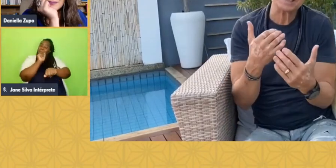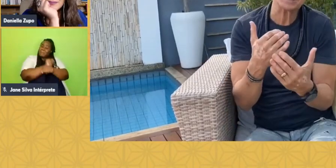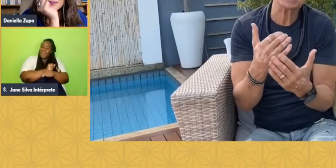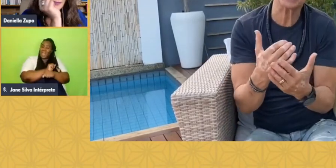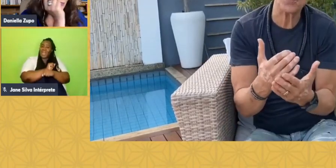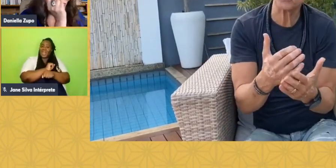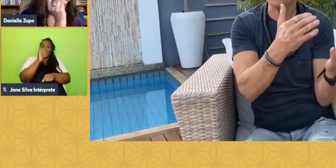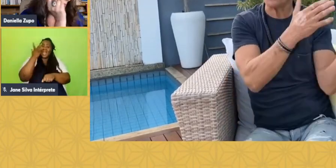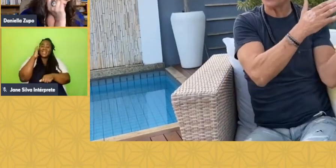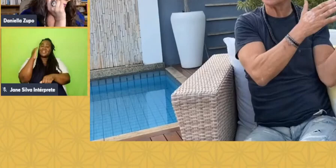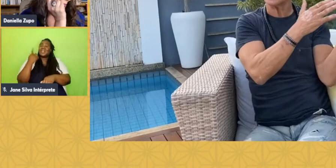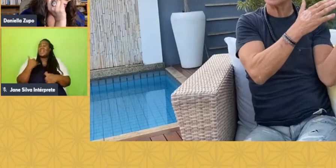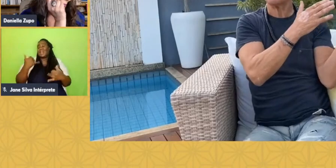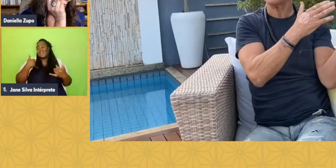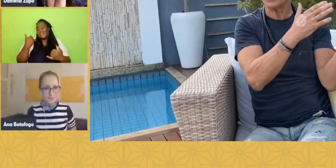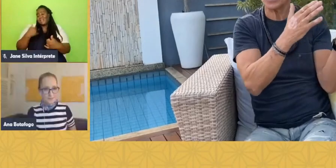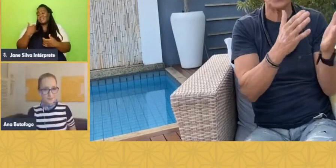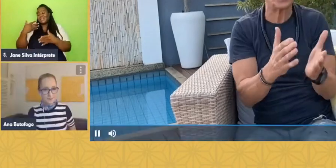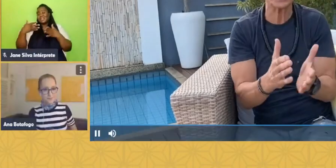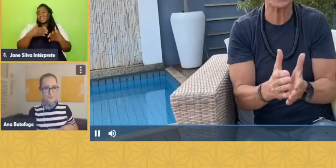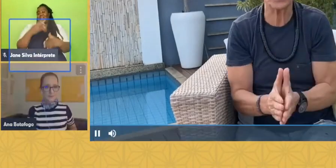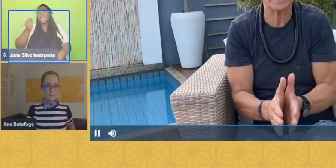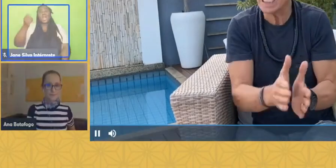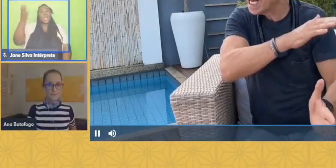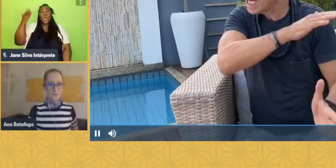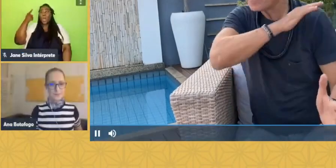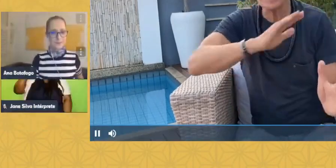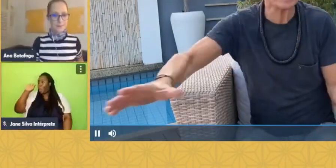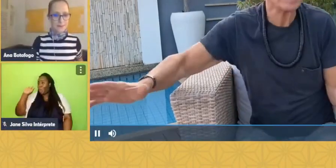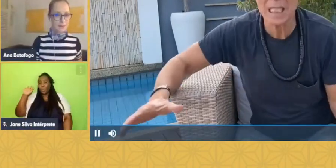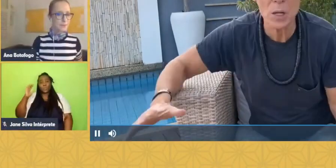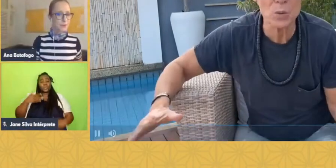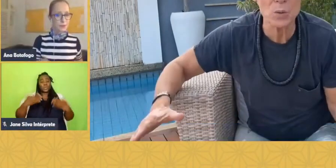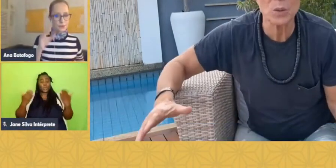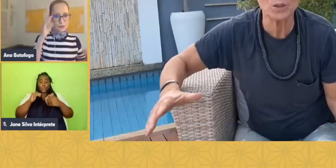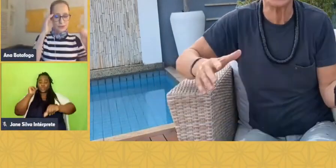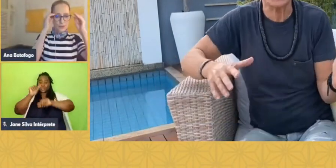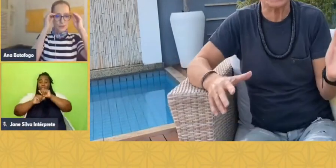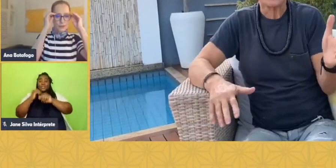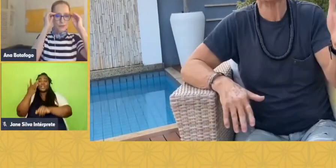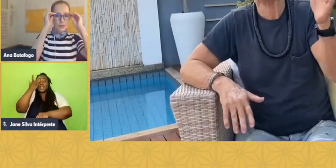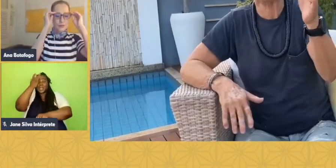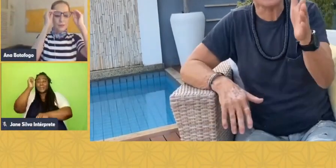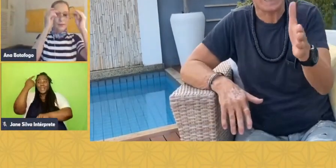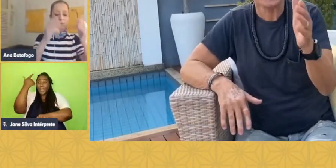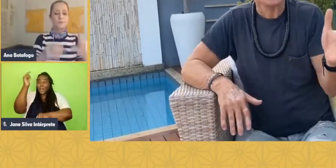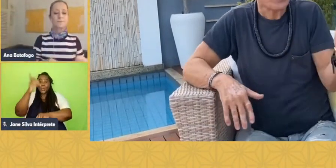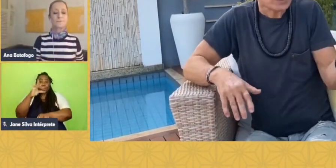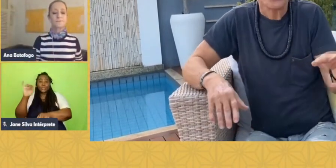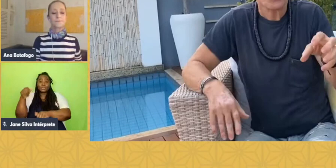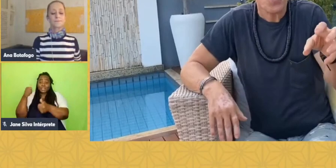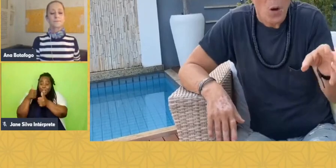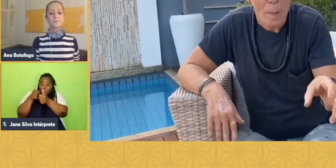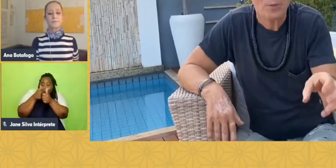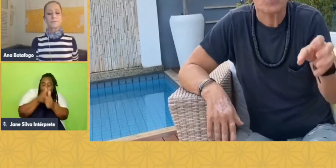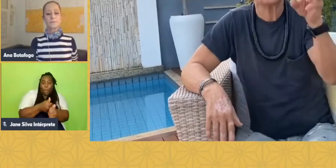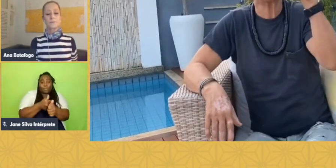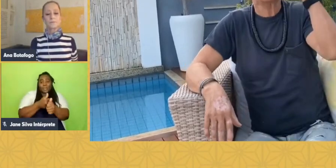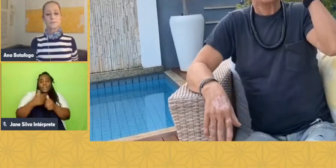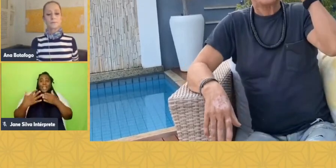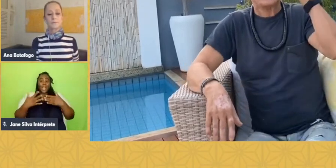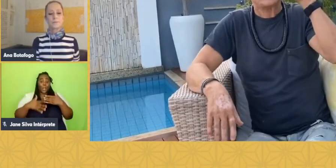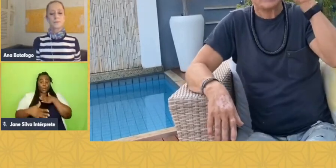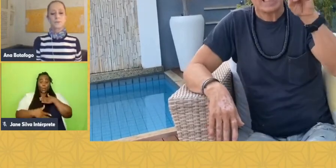achar que a idade chegou ontem foi ontem hoje hoje é um outro dia e você acompanhar Eu acho que eu